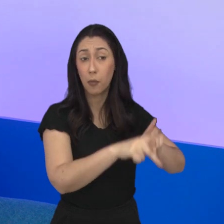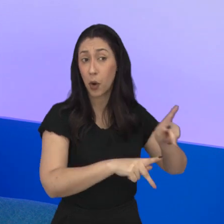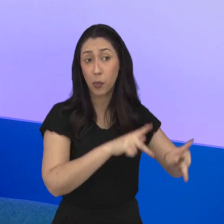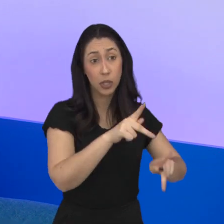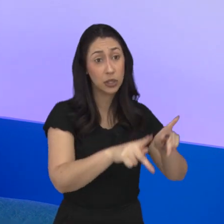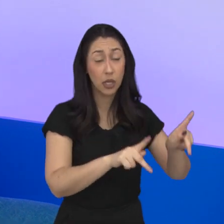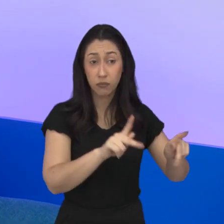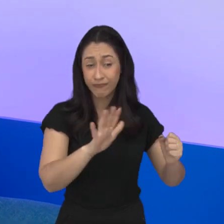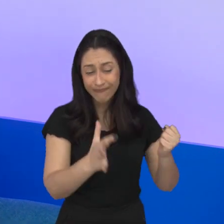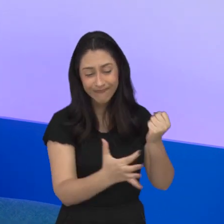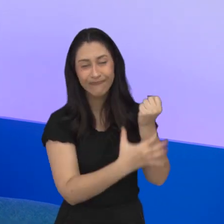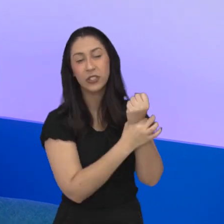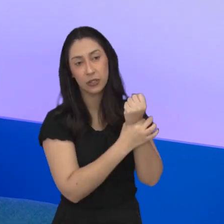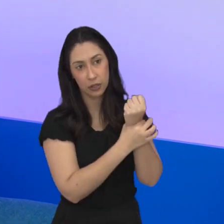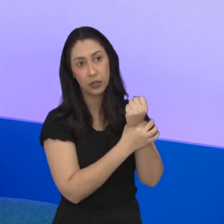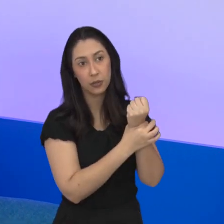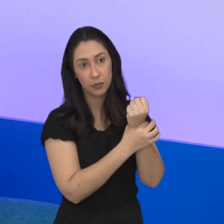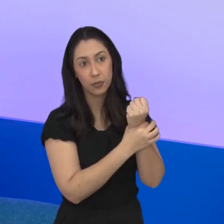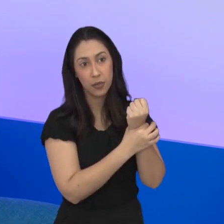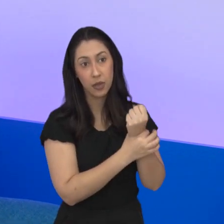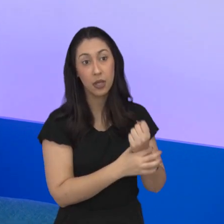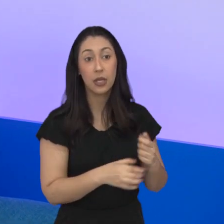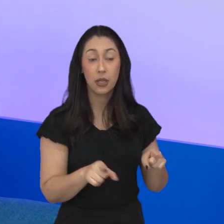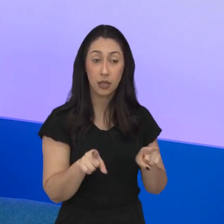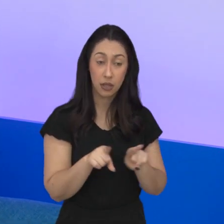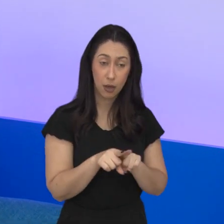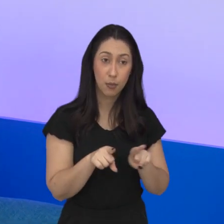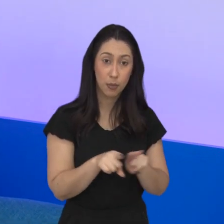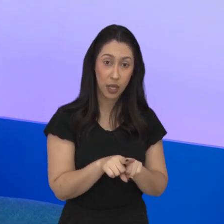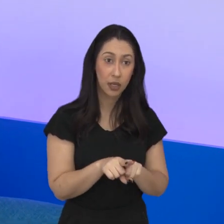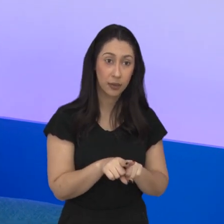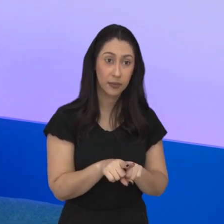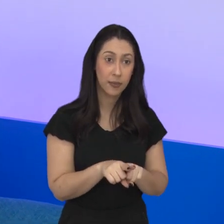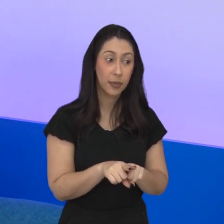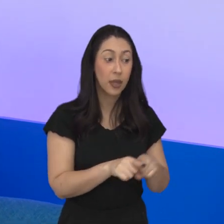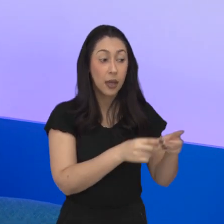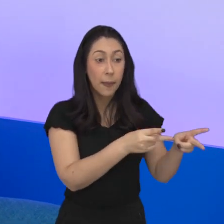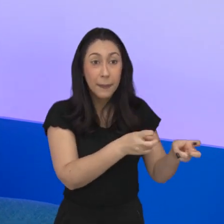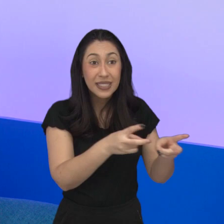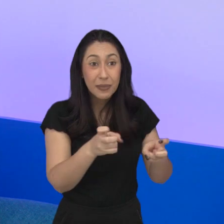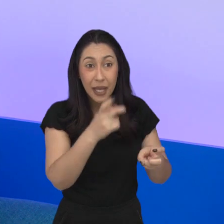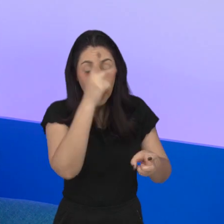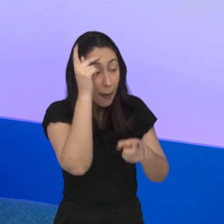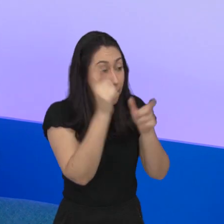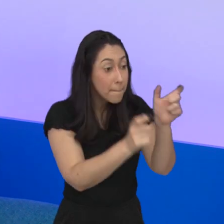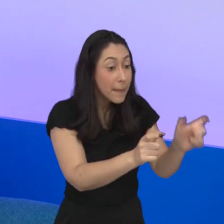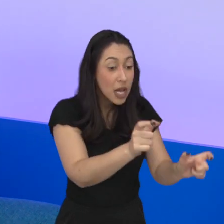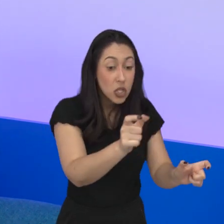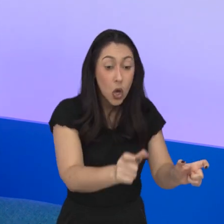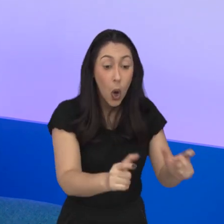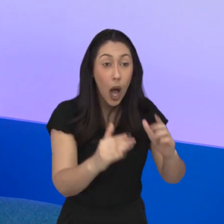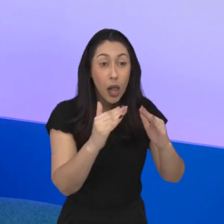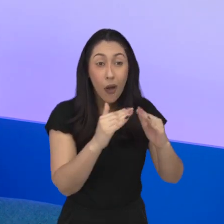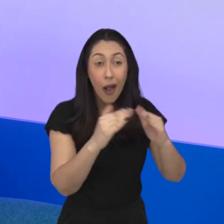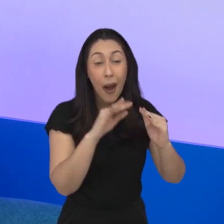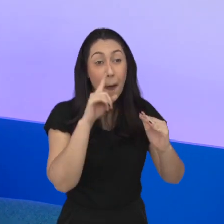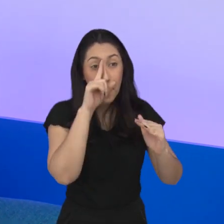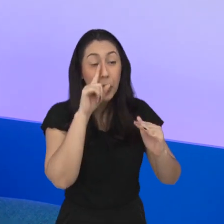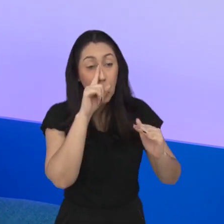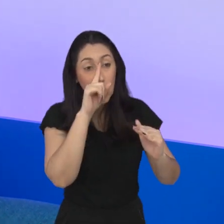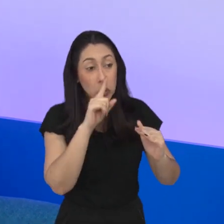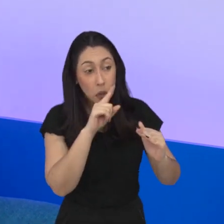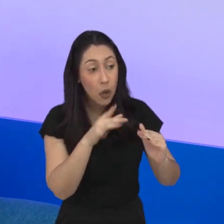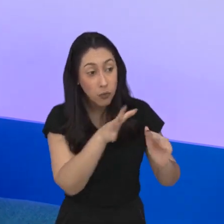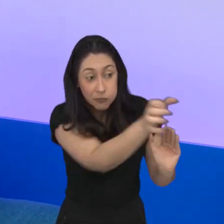seja econômico, material ou até em próprias vidas. Além disso, a retirada, a identificação de pessoas que estão em risco, retirar